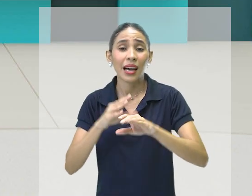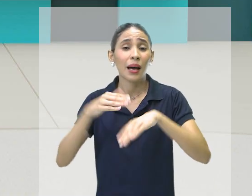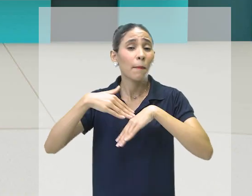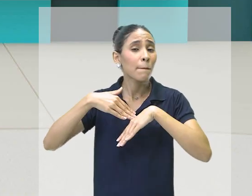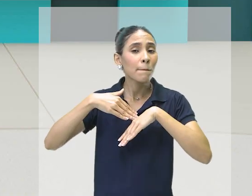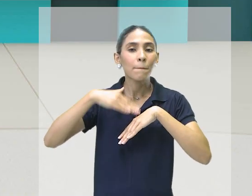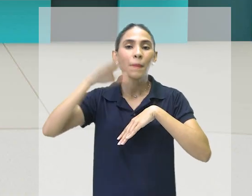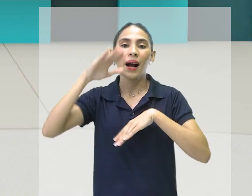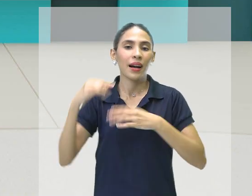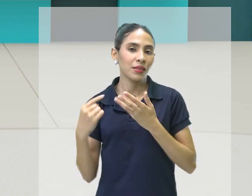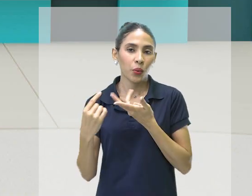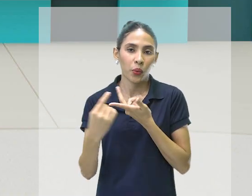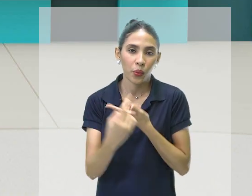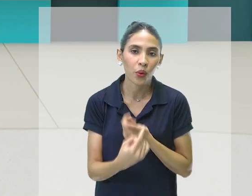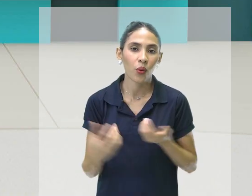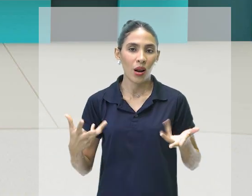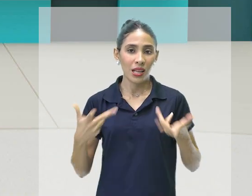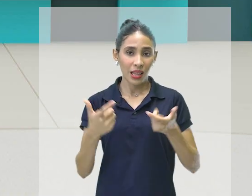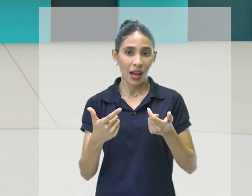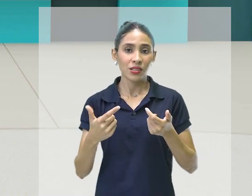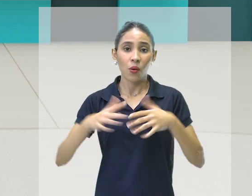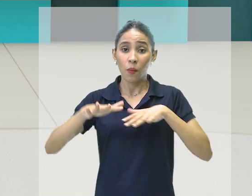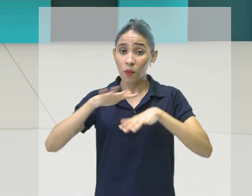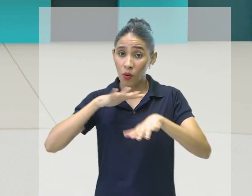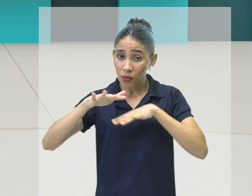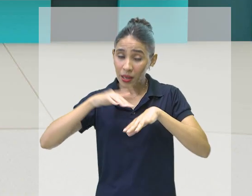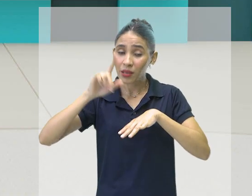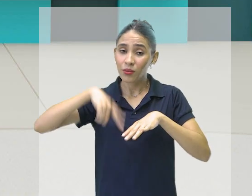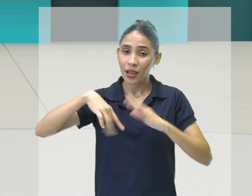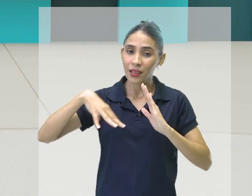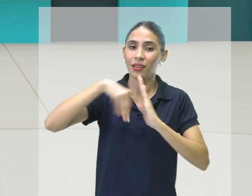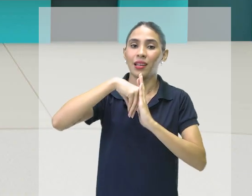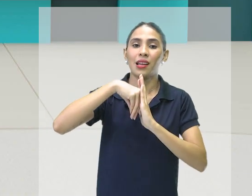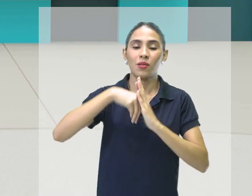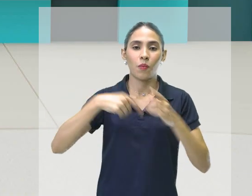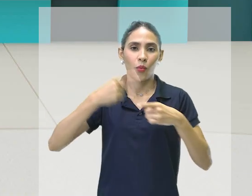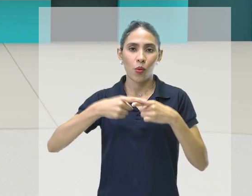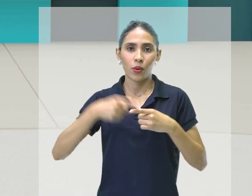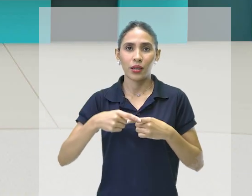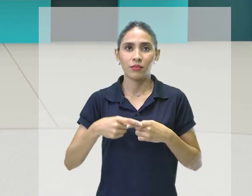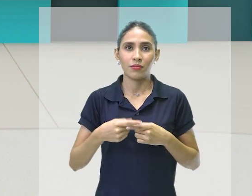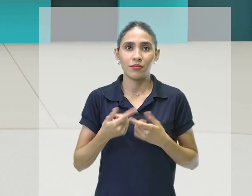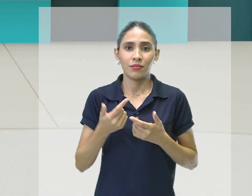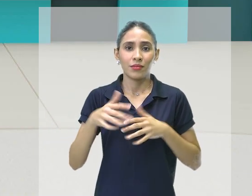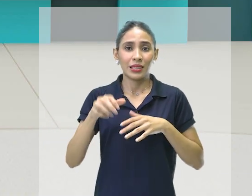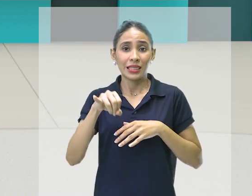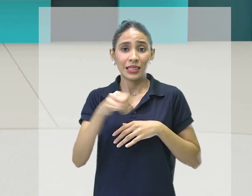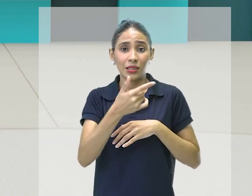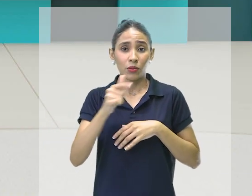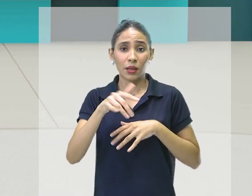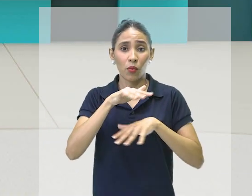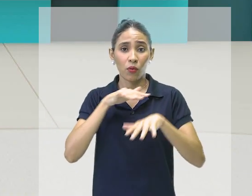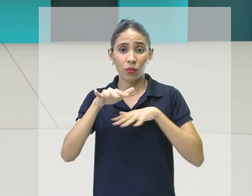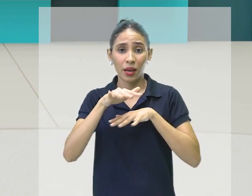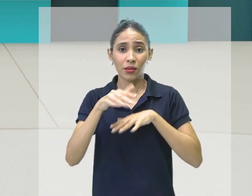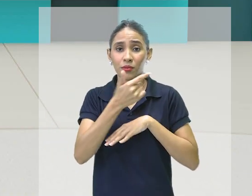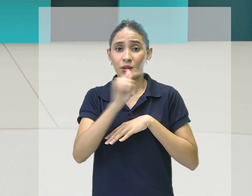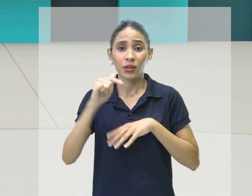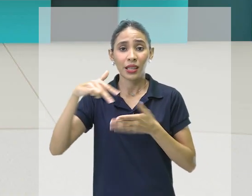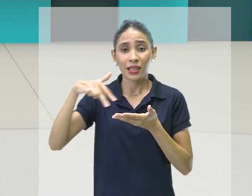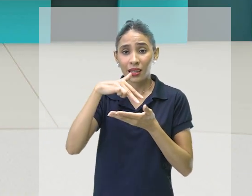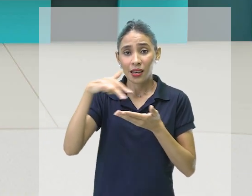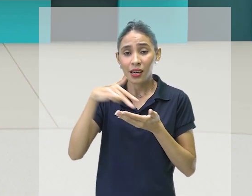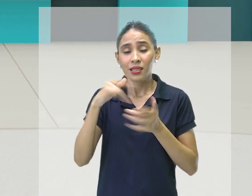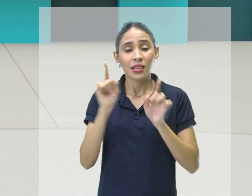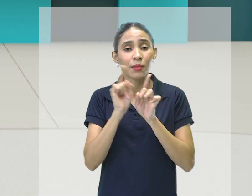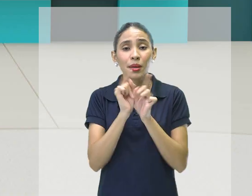do próprio movimento, do movimento em si. É claro que o movimento ele faz parte, porque se não tem movimento, não tem dança, né? A